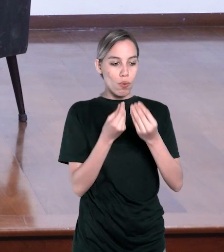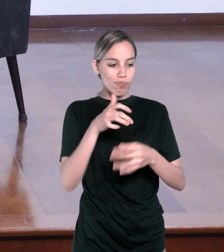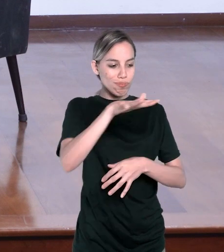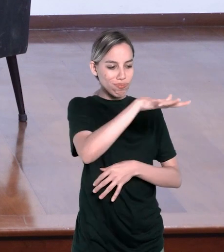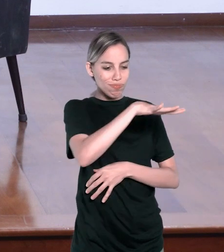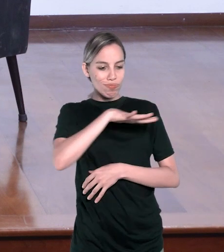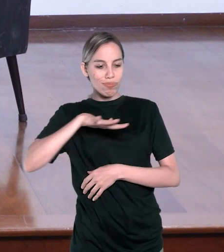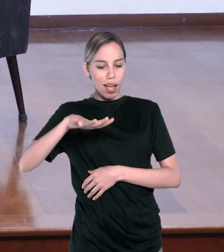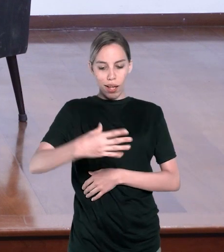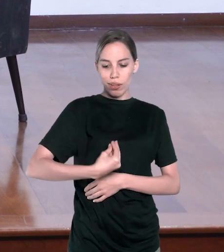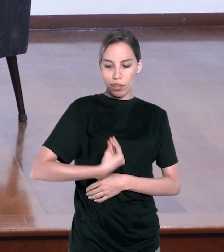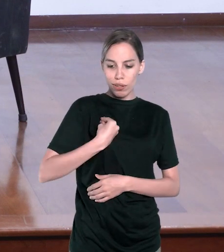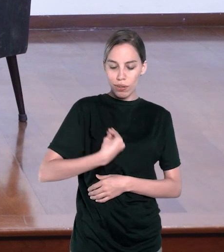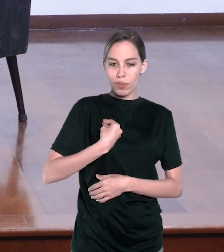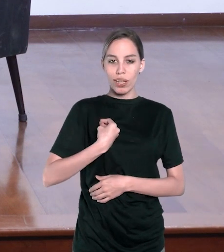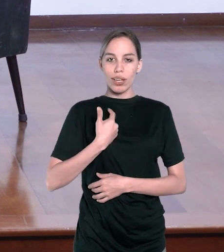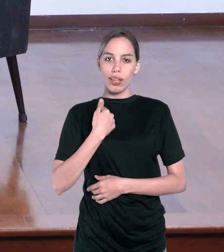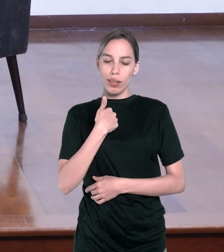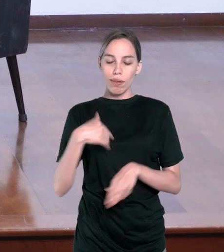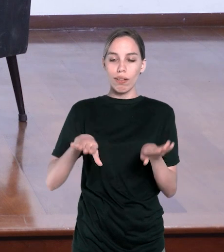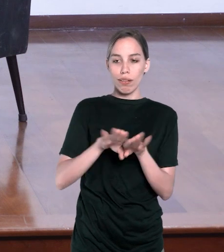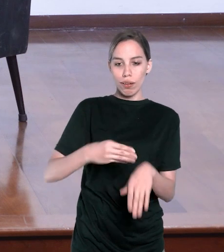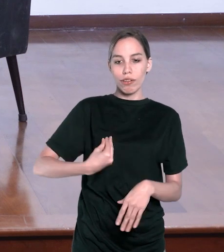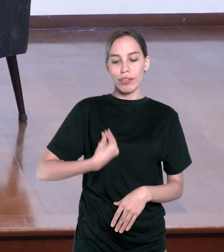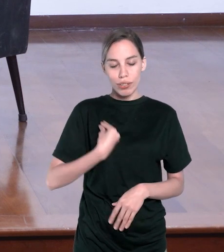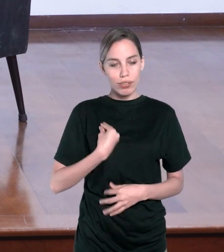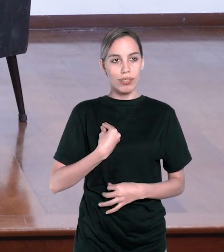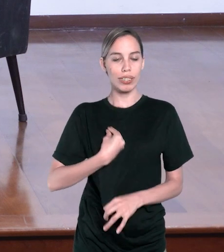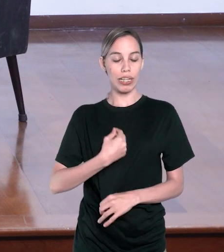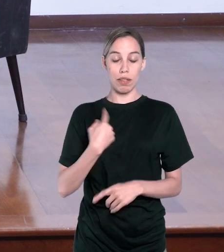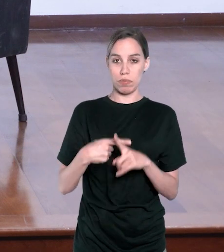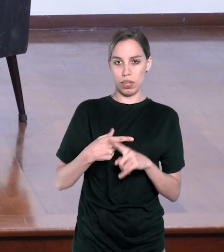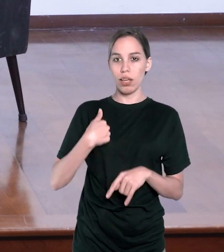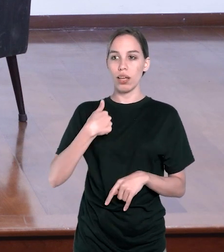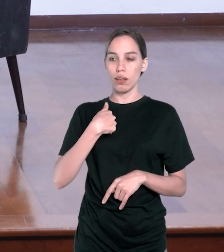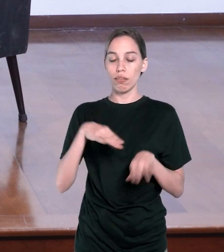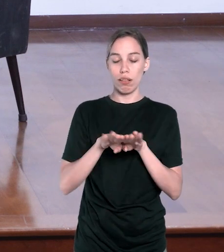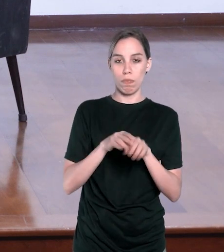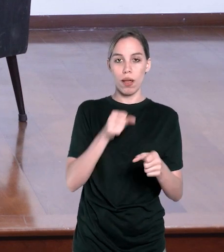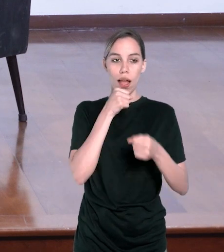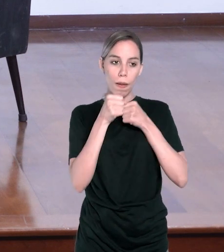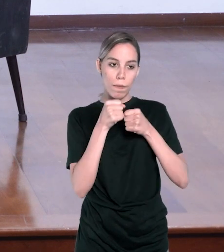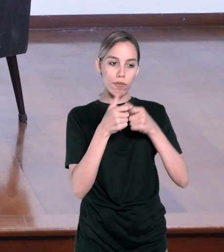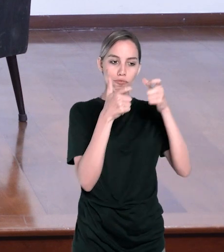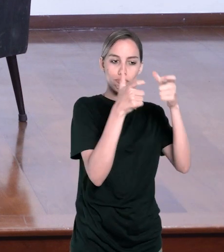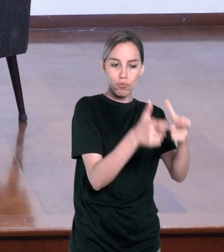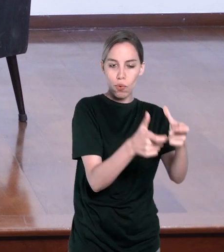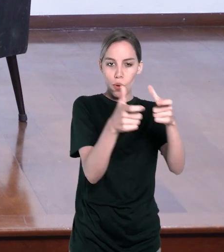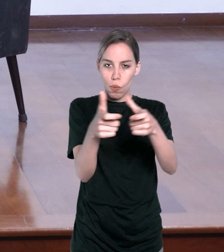você conviveu, que eu também convivi, né, desde que eu também fui repórter de polícia e de velórios e